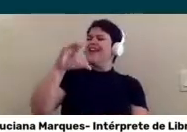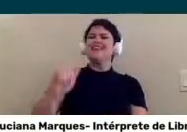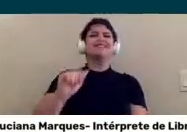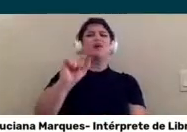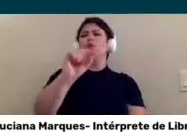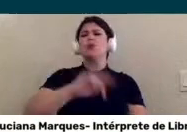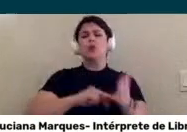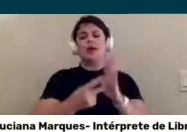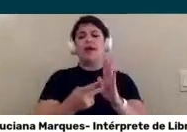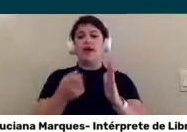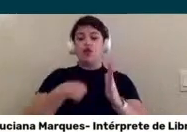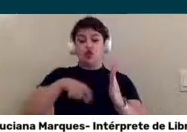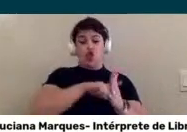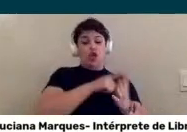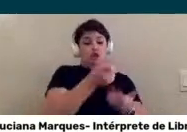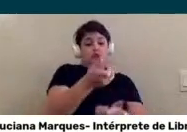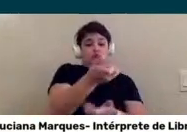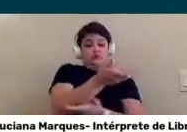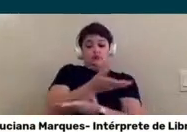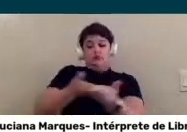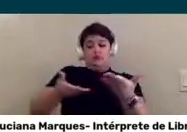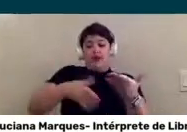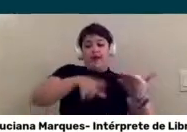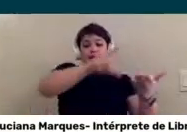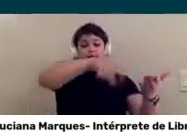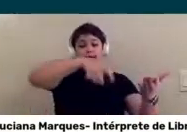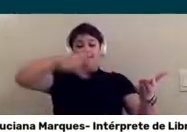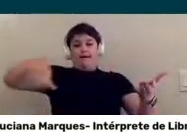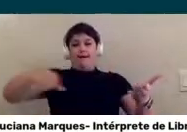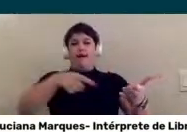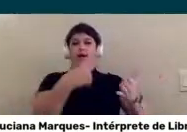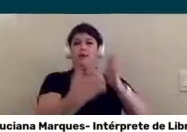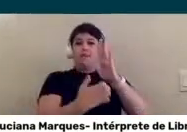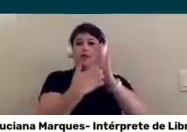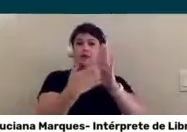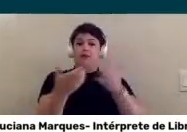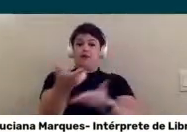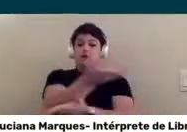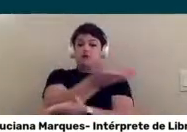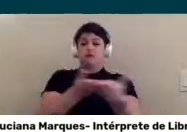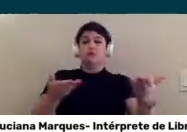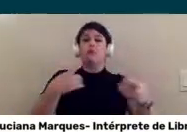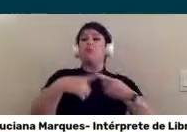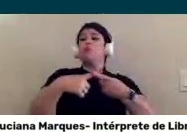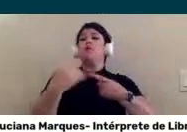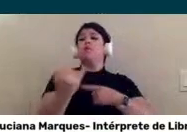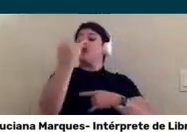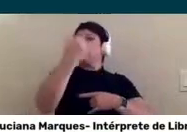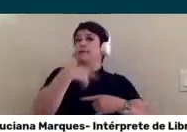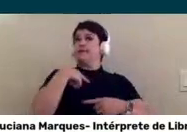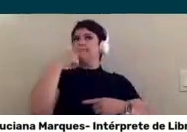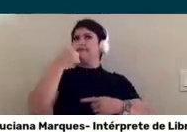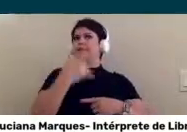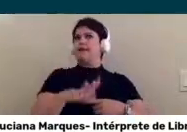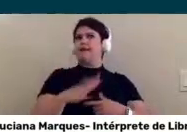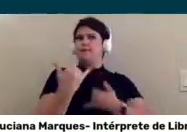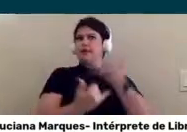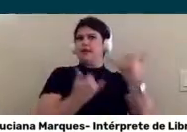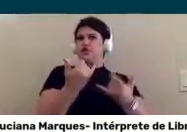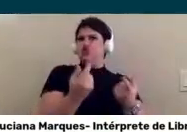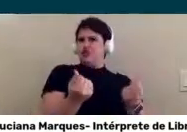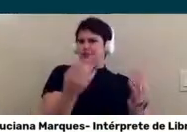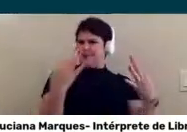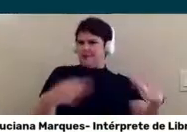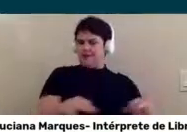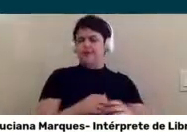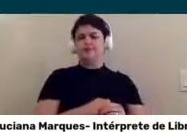compras feitas por cartões. Por que que isso é importante? Porque ninguém quer brincar com dinheiro, não é mesmo? Então a